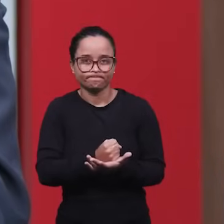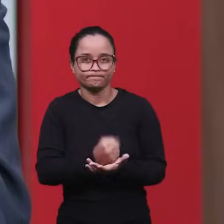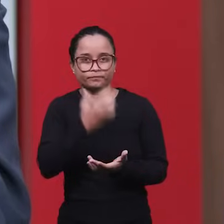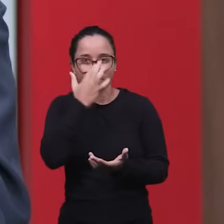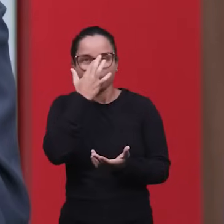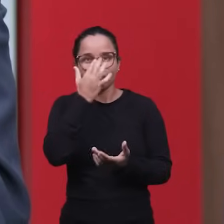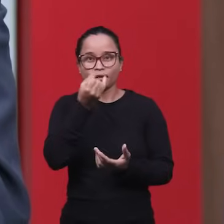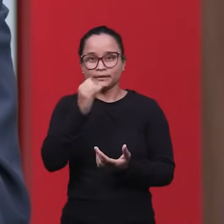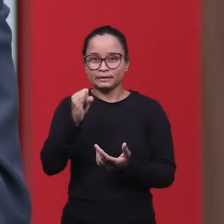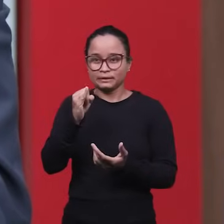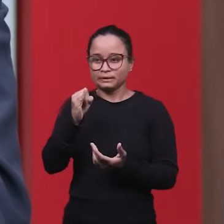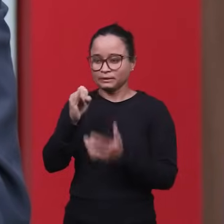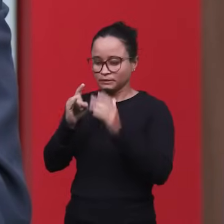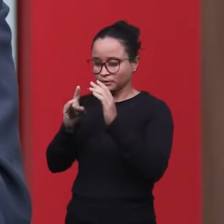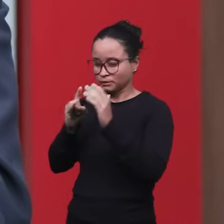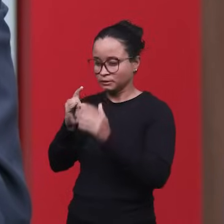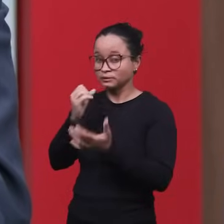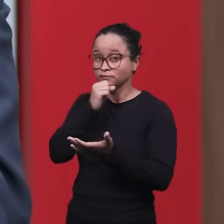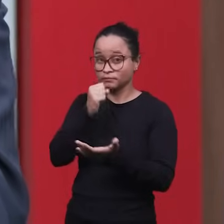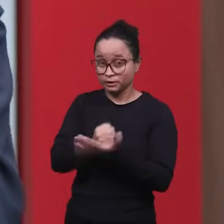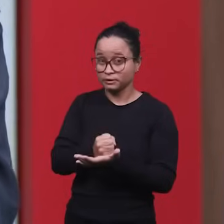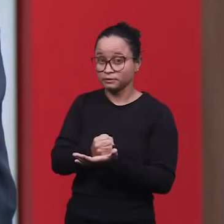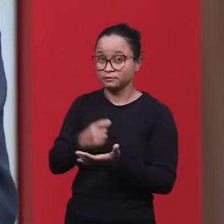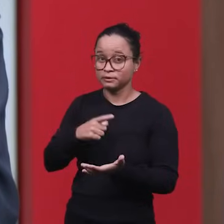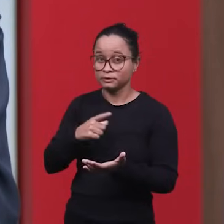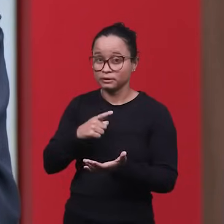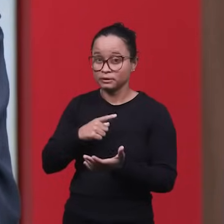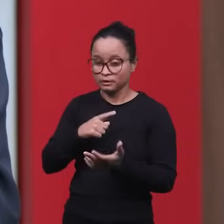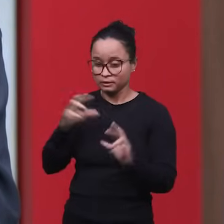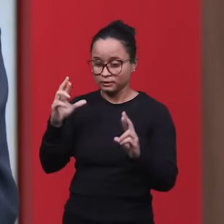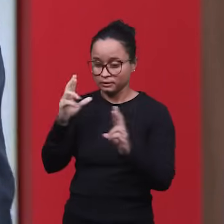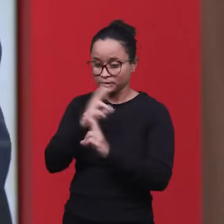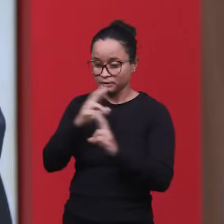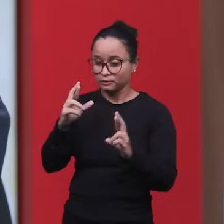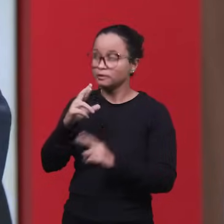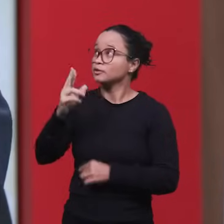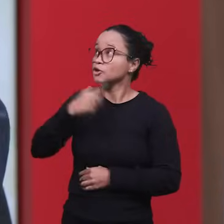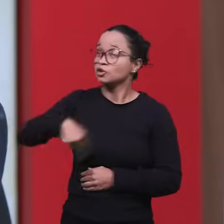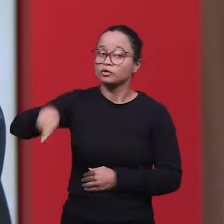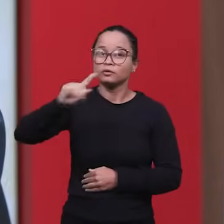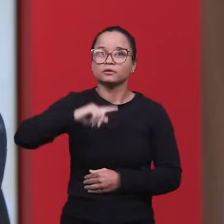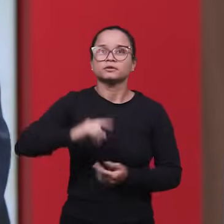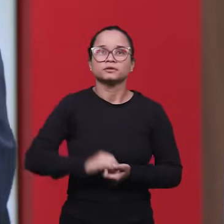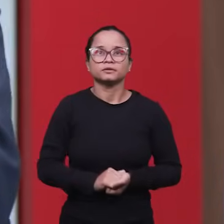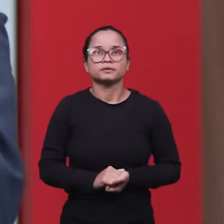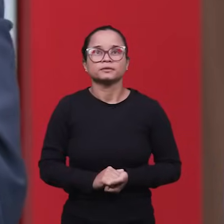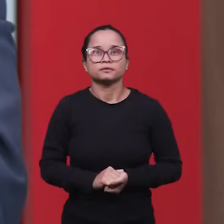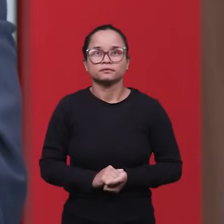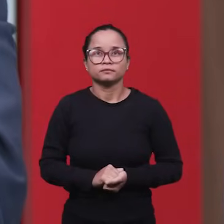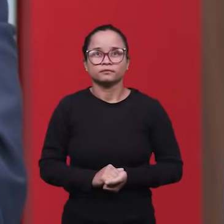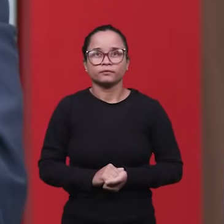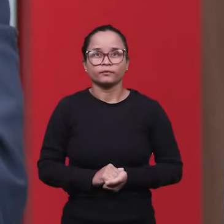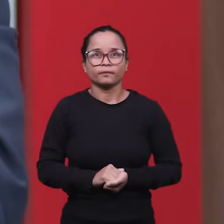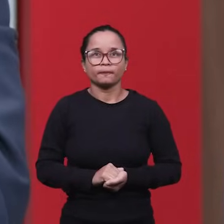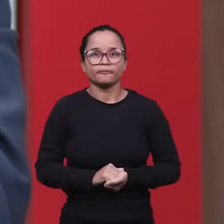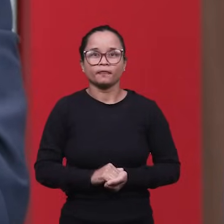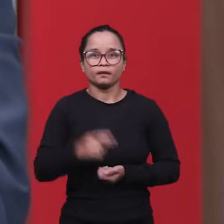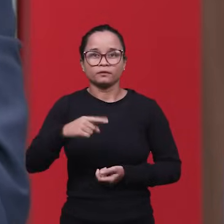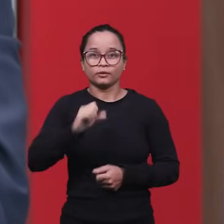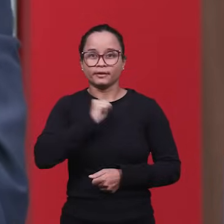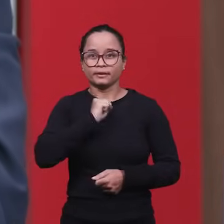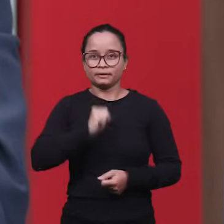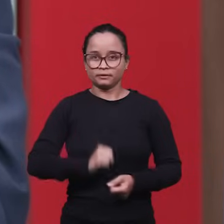a consulta ao Senhor pelo Urim e Tumim, nós vamos fazer uma relação que nós nos